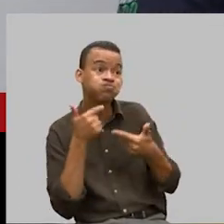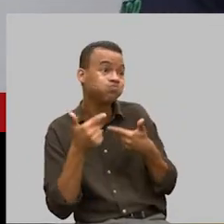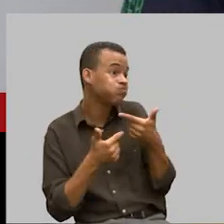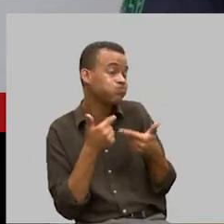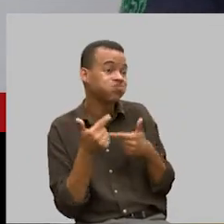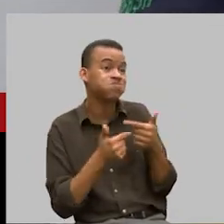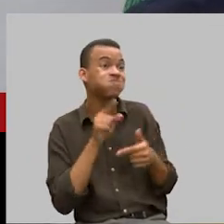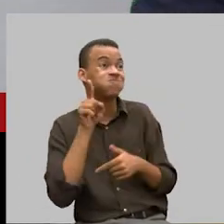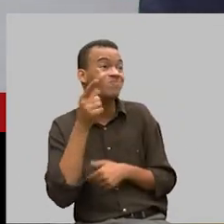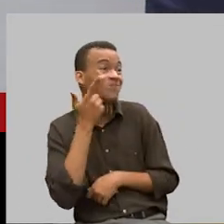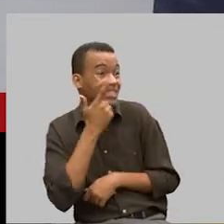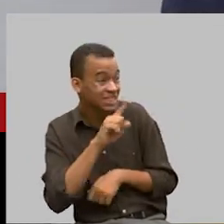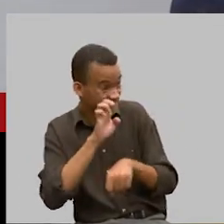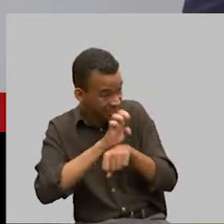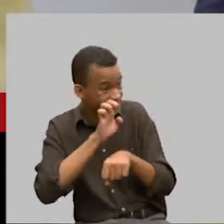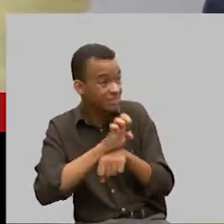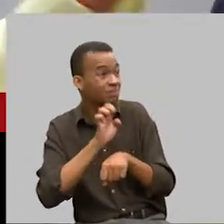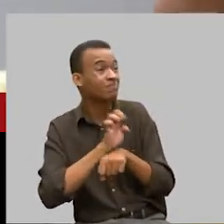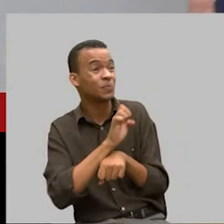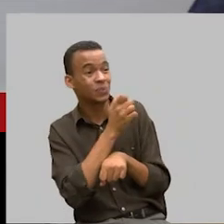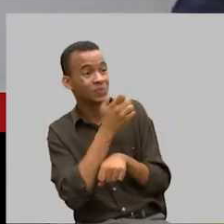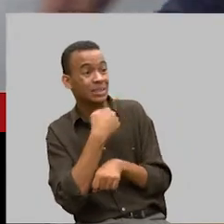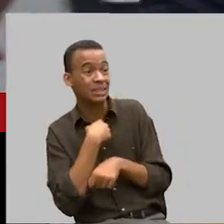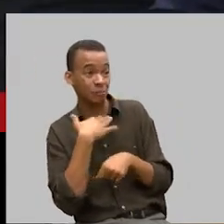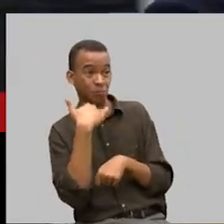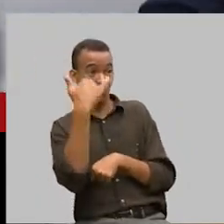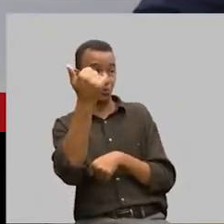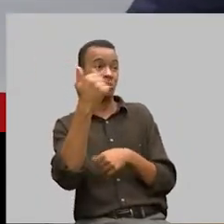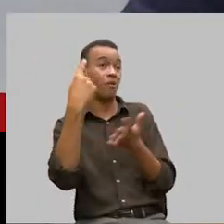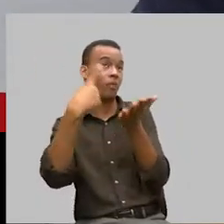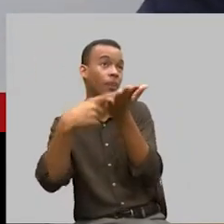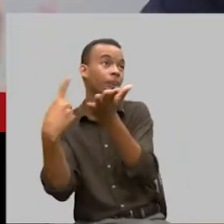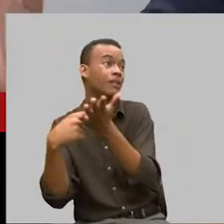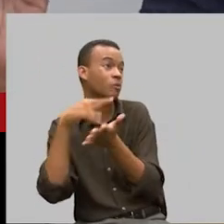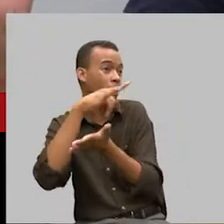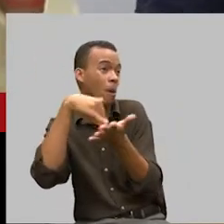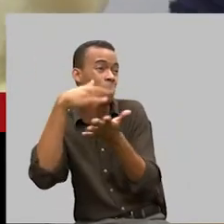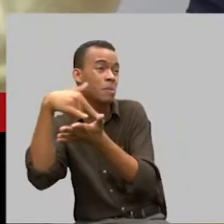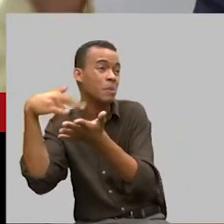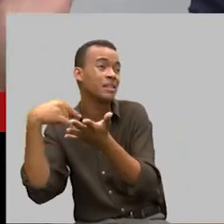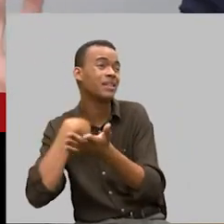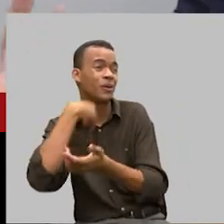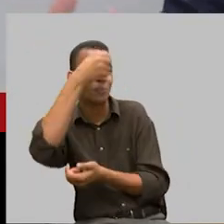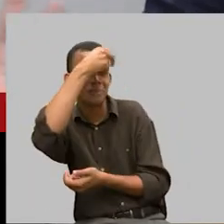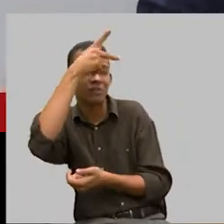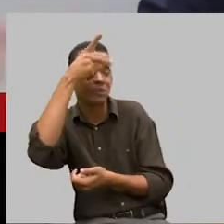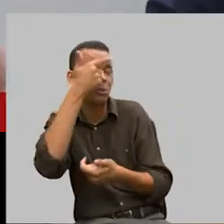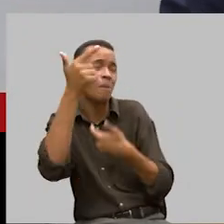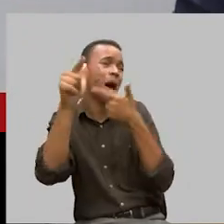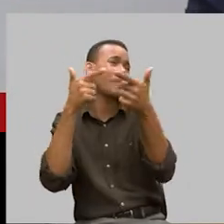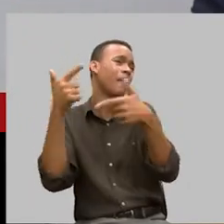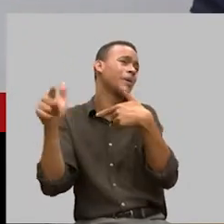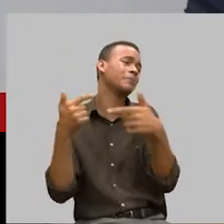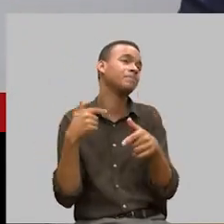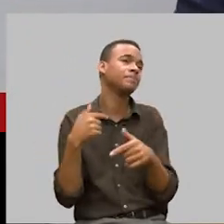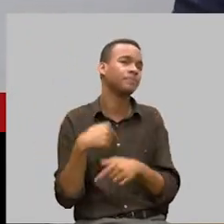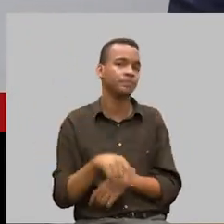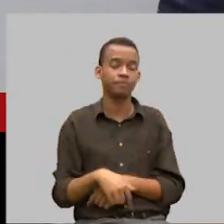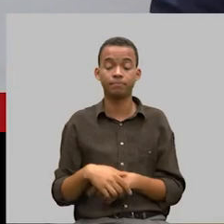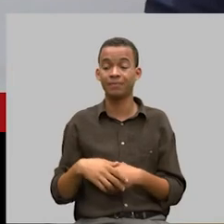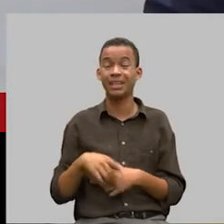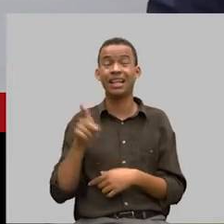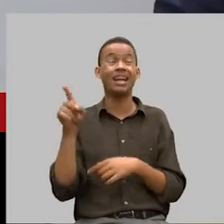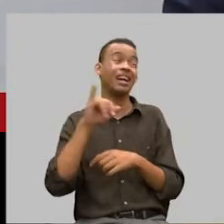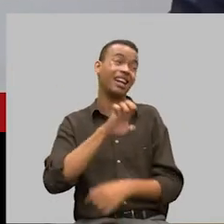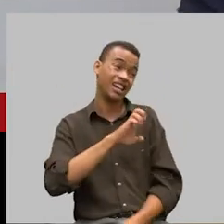designação no estado eu precisei arranjar um contrato não sei aonde precisei ir paraa Prefeitura de não sei onde E assim a turma que tem lá é